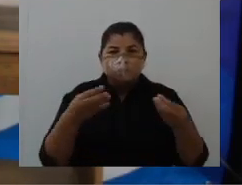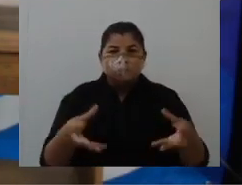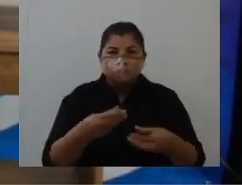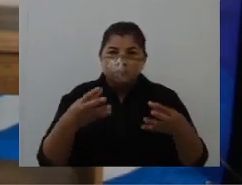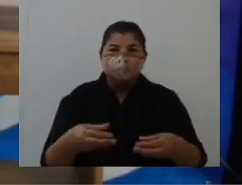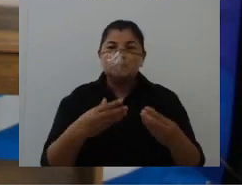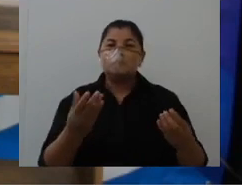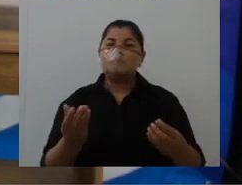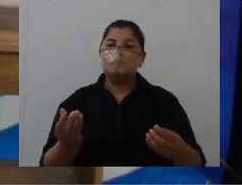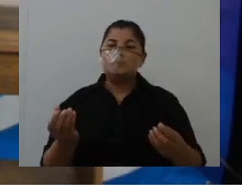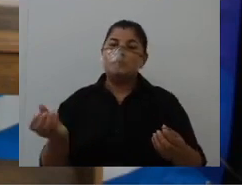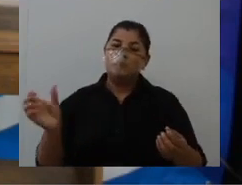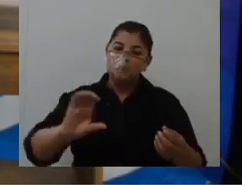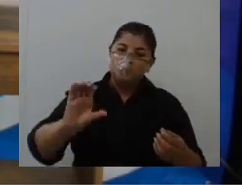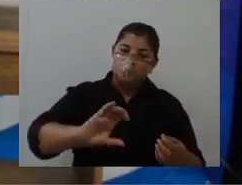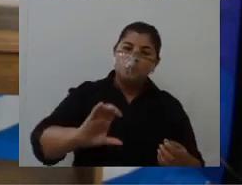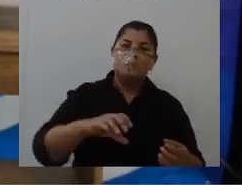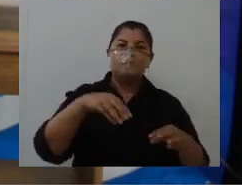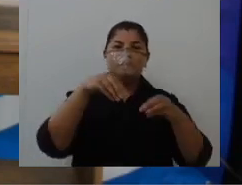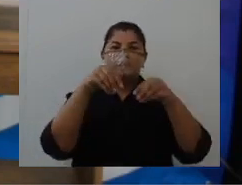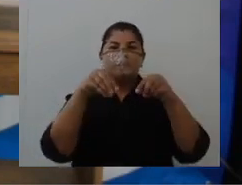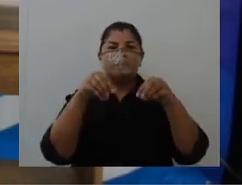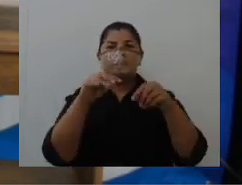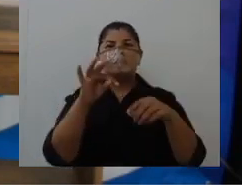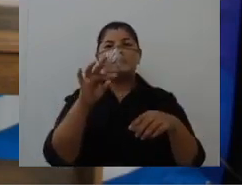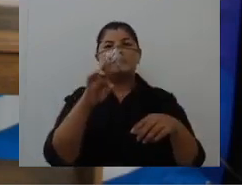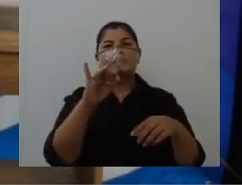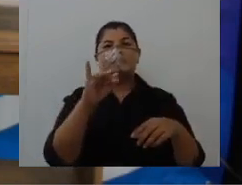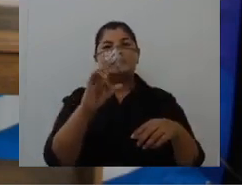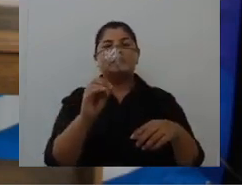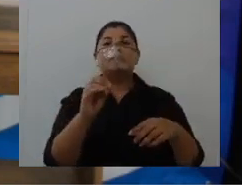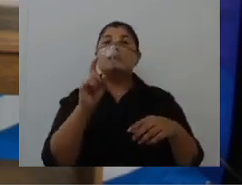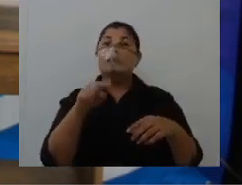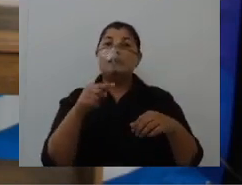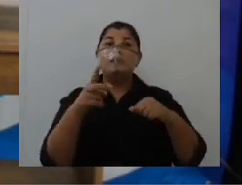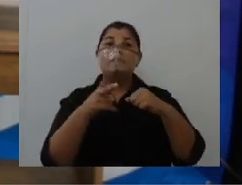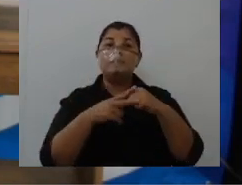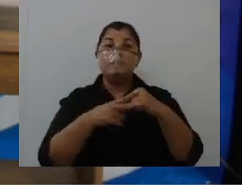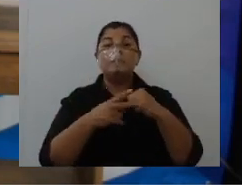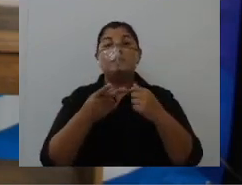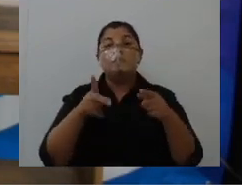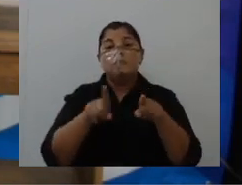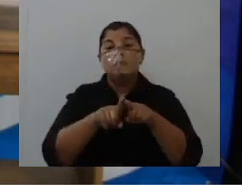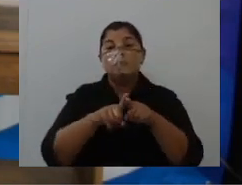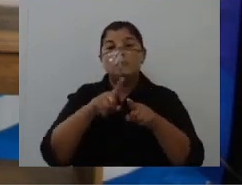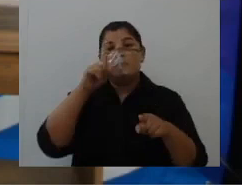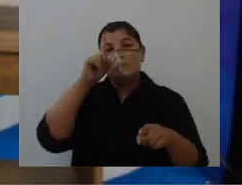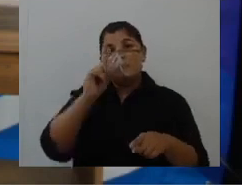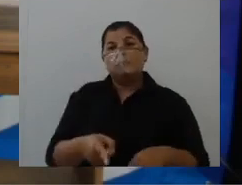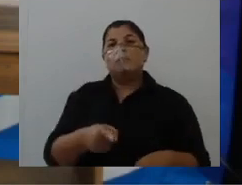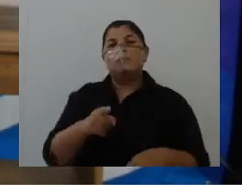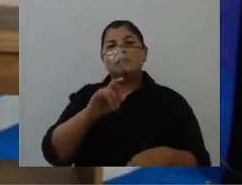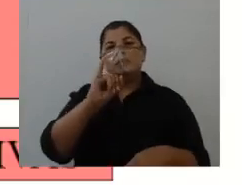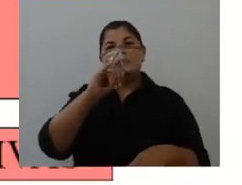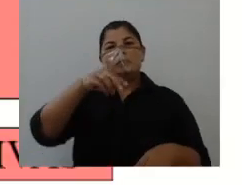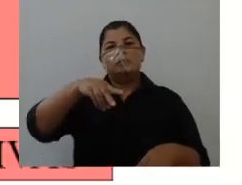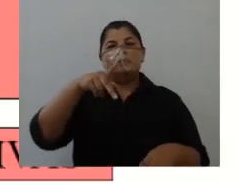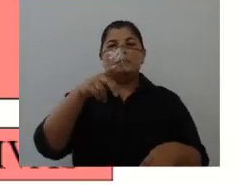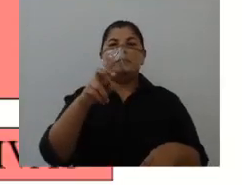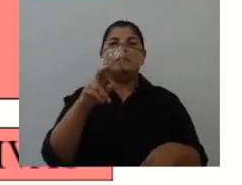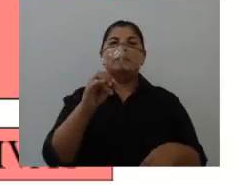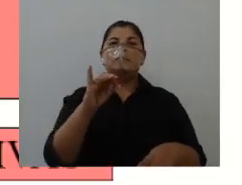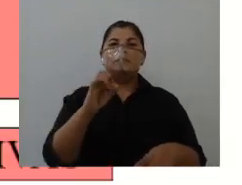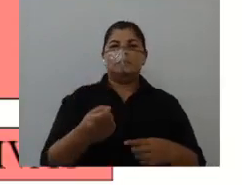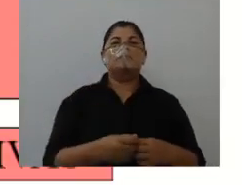Coloque 2 xícaras de farinha de trigo. Perceba, os verbos estão no imperativo. Né? Quando a gente vai no caixa eletrônico, por exemplo,